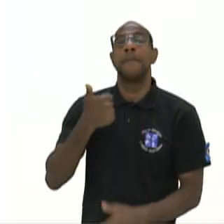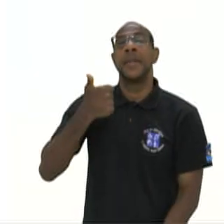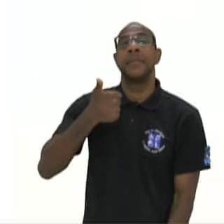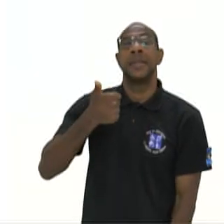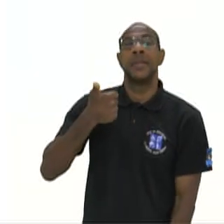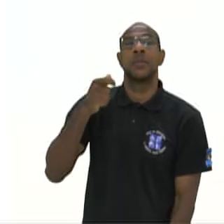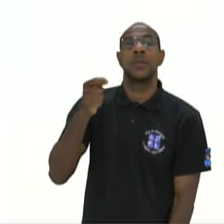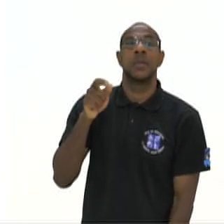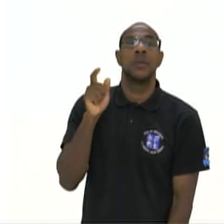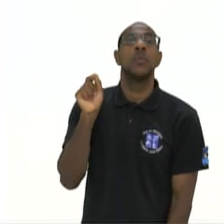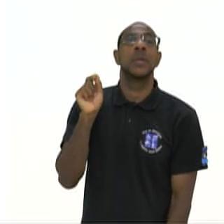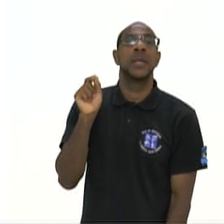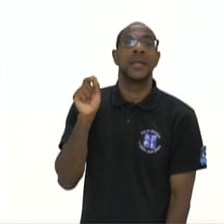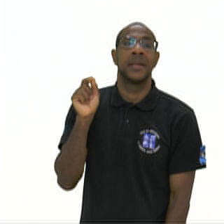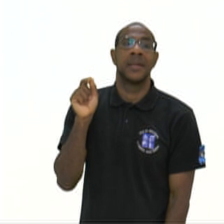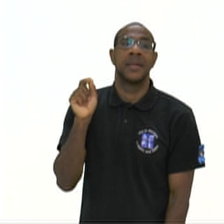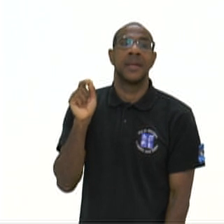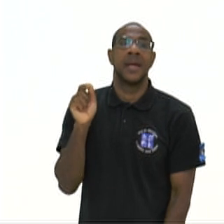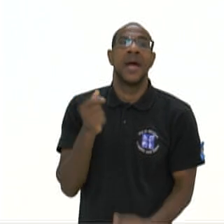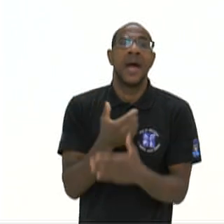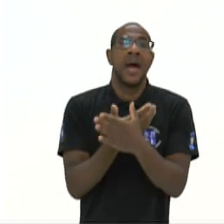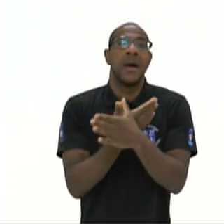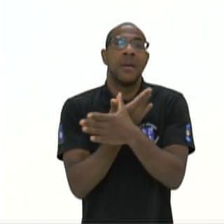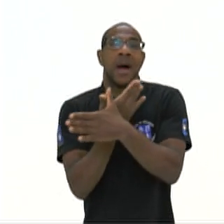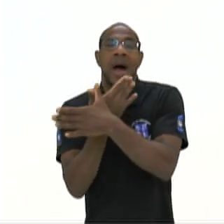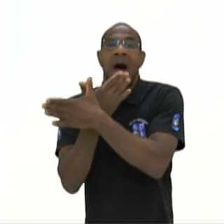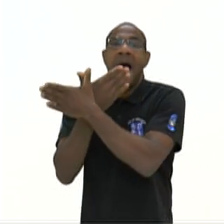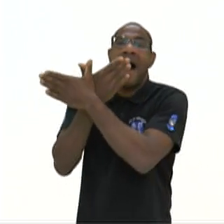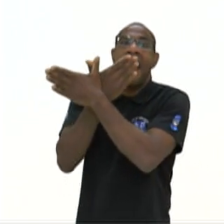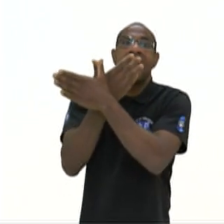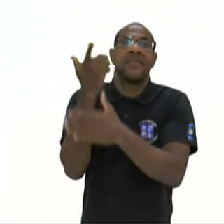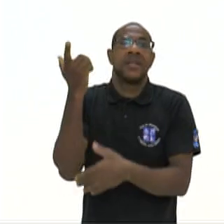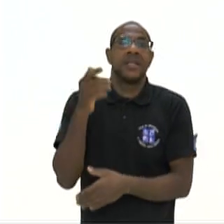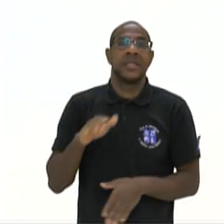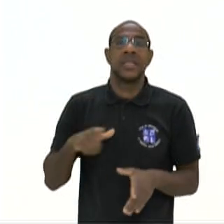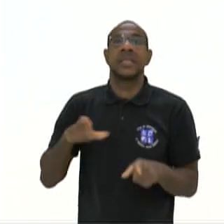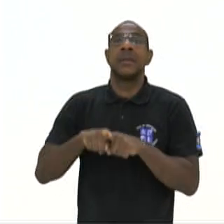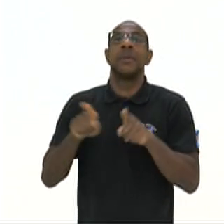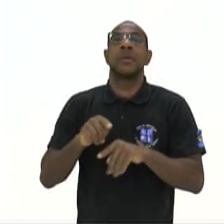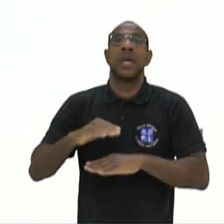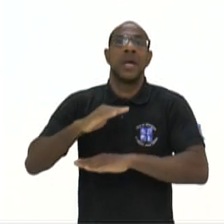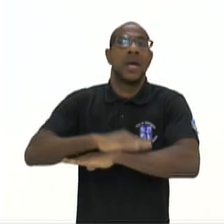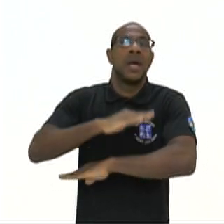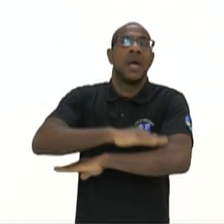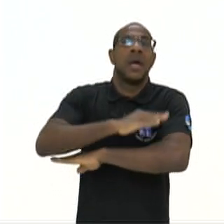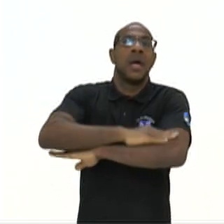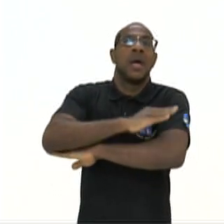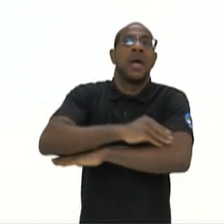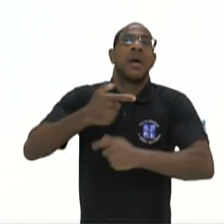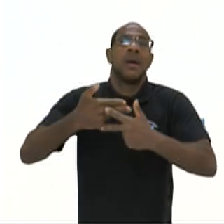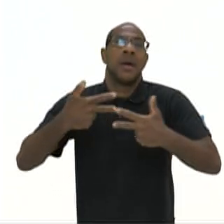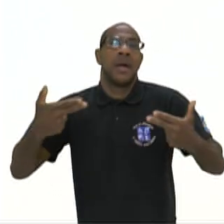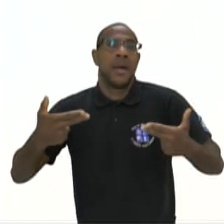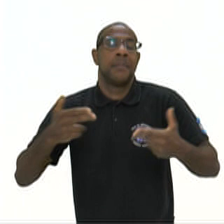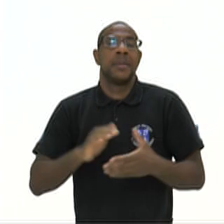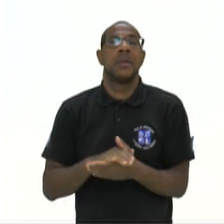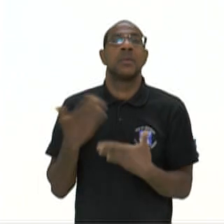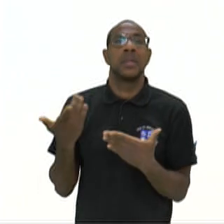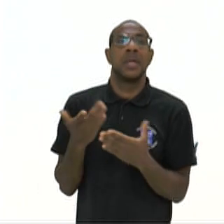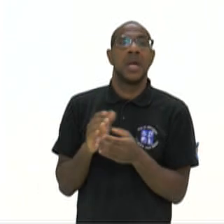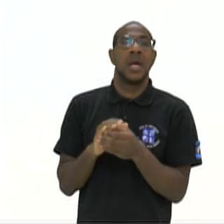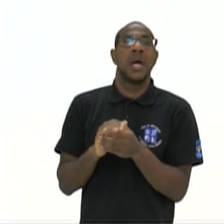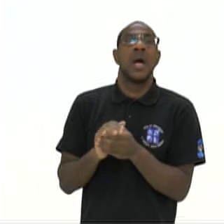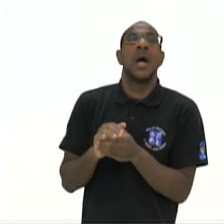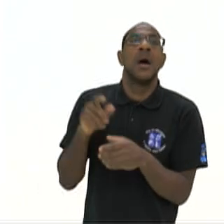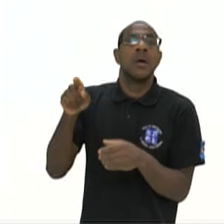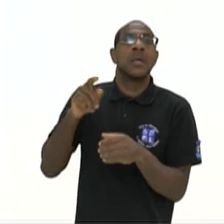casca e tudo mais, né? Tem ovos com casca mais rígida, mais dura, outros com casca assim mais maleável.